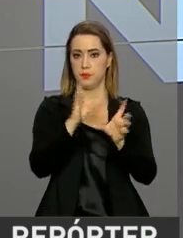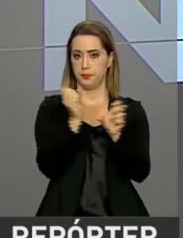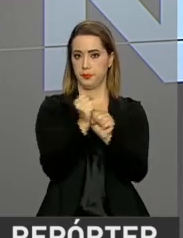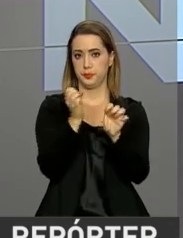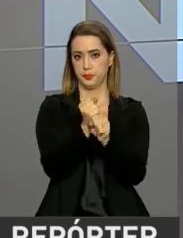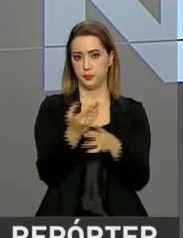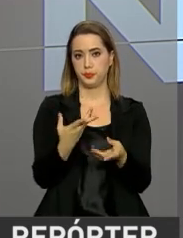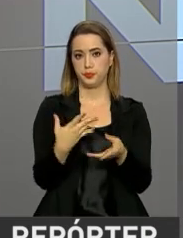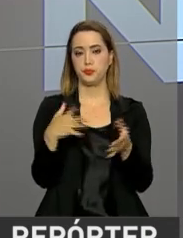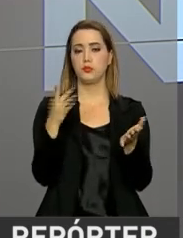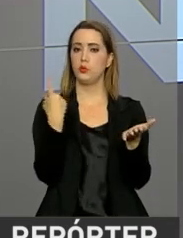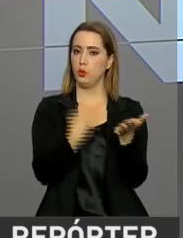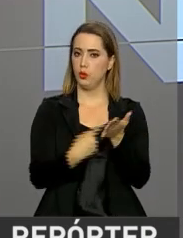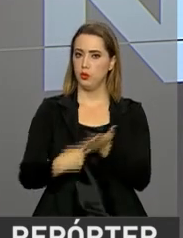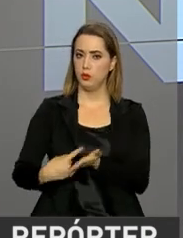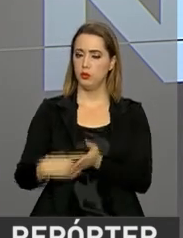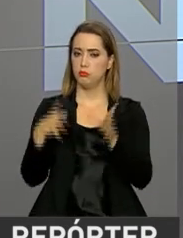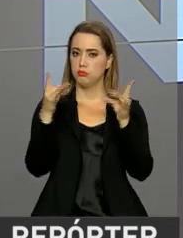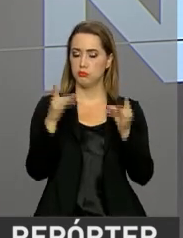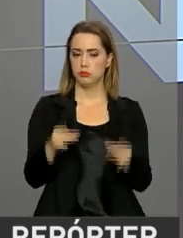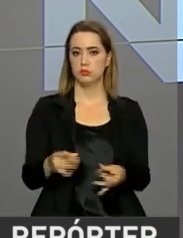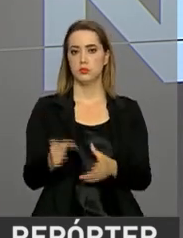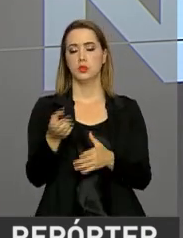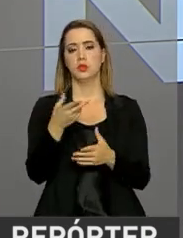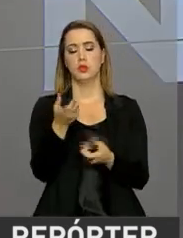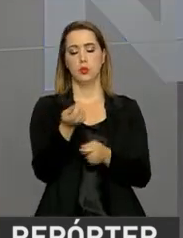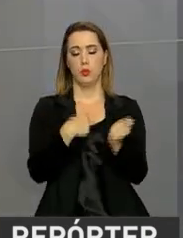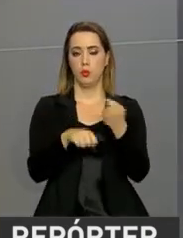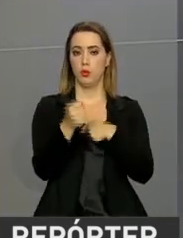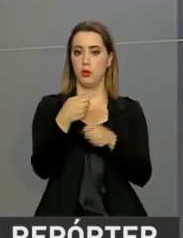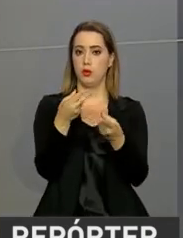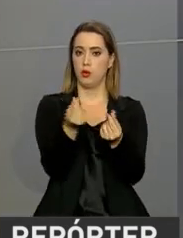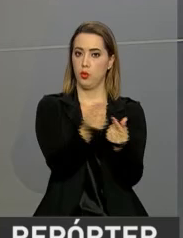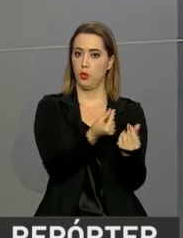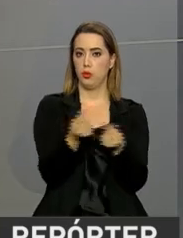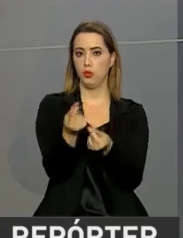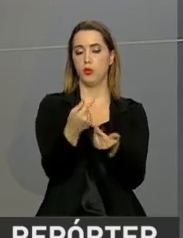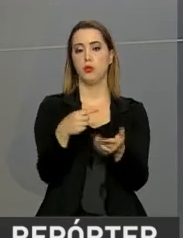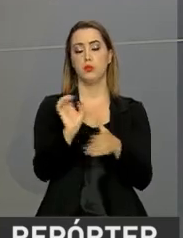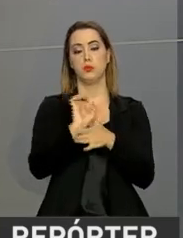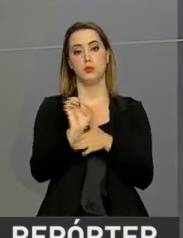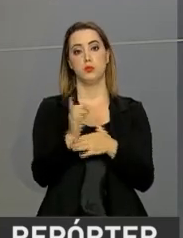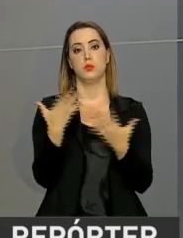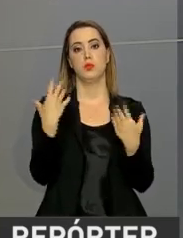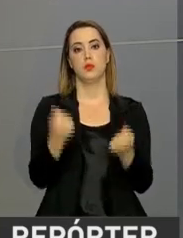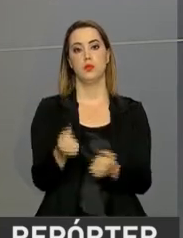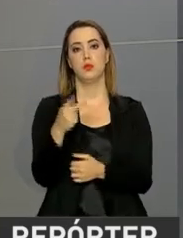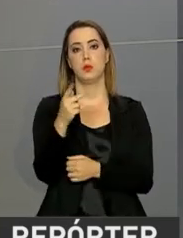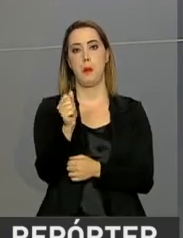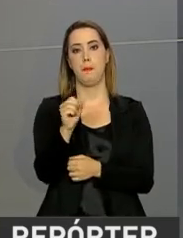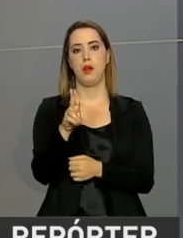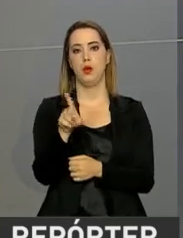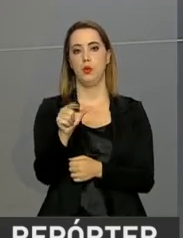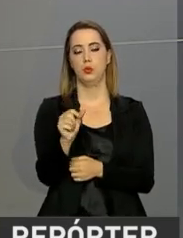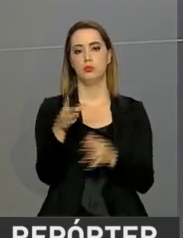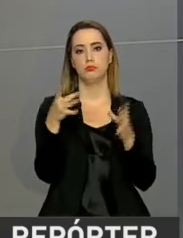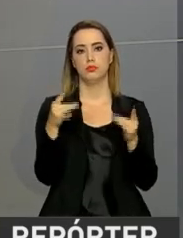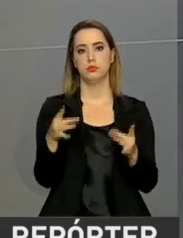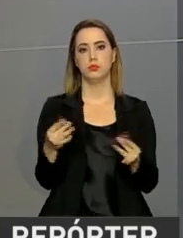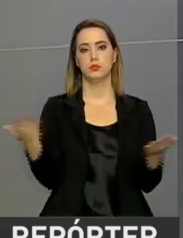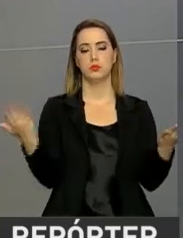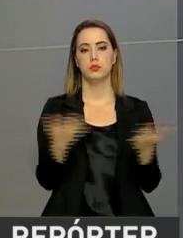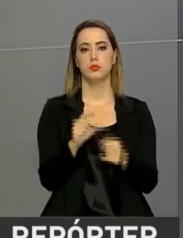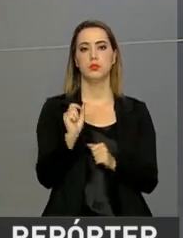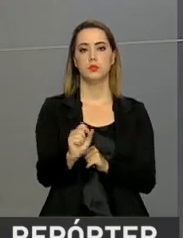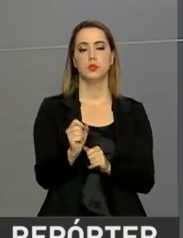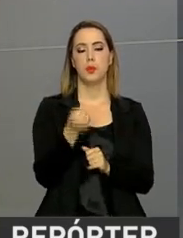Na pauta, a situação financeira dos estados. Então vamos conversar com o repórter Paulo La Sálvia, que tem mais informações para a gente ao vivo.